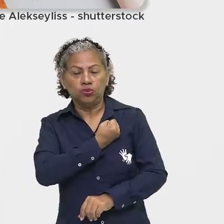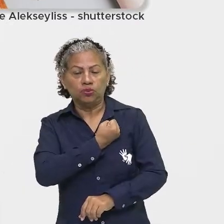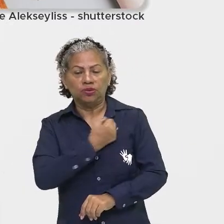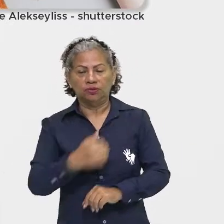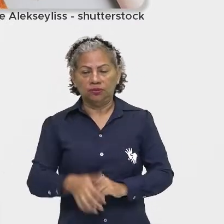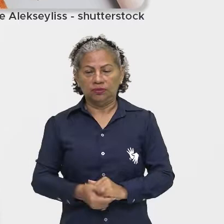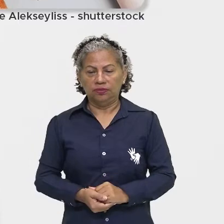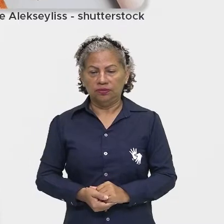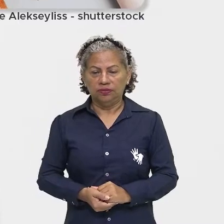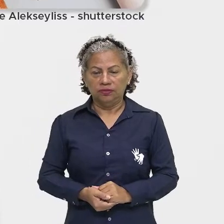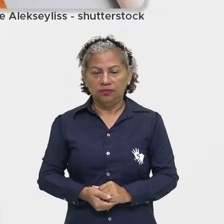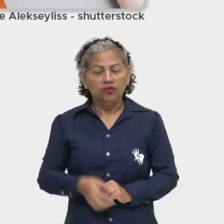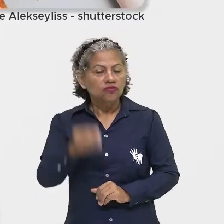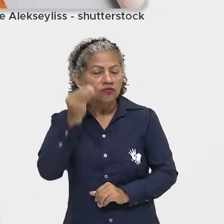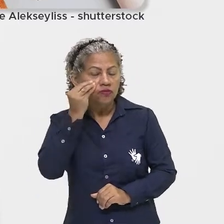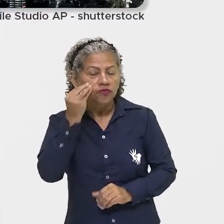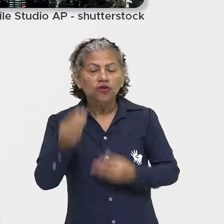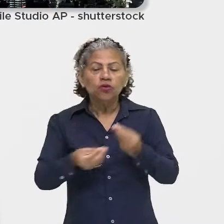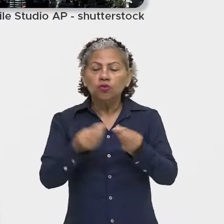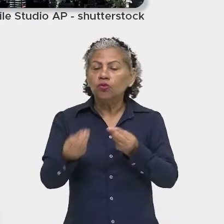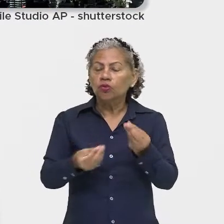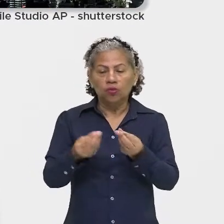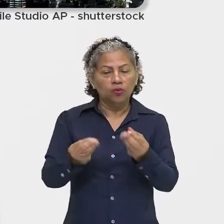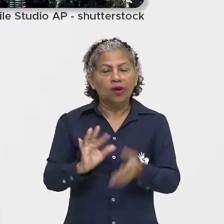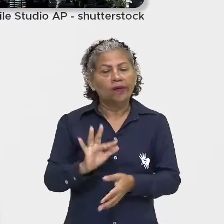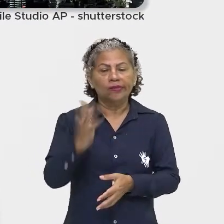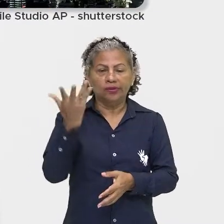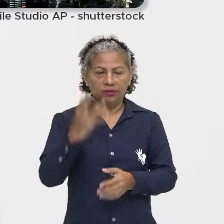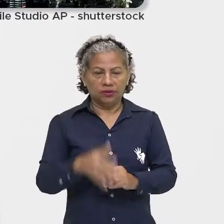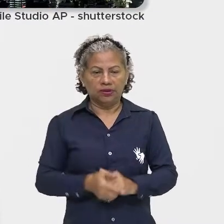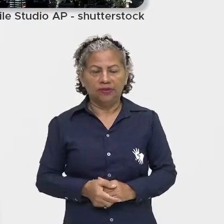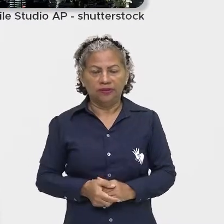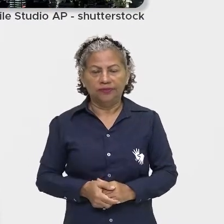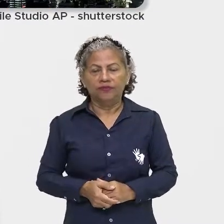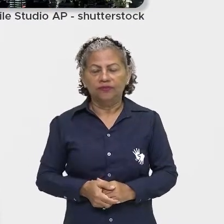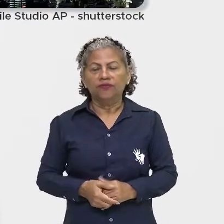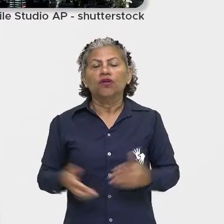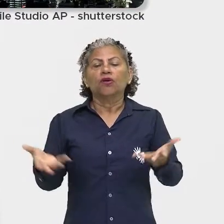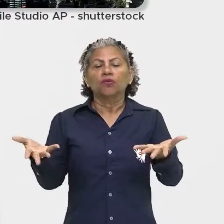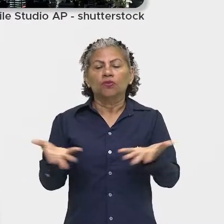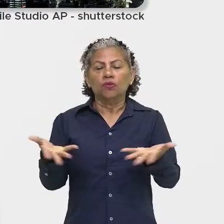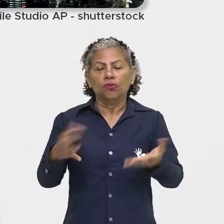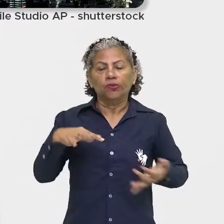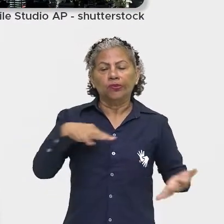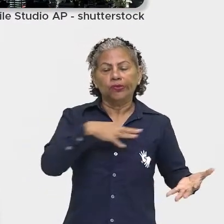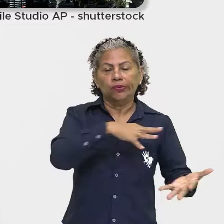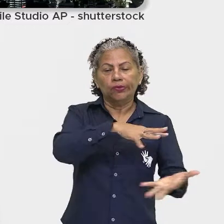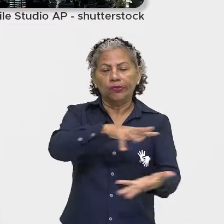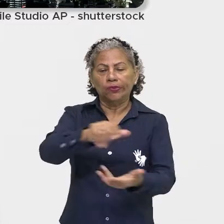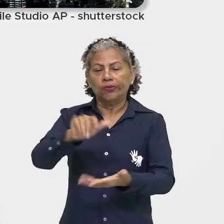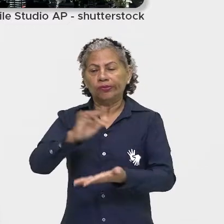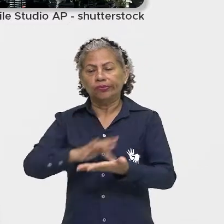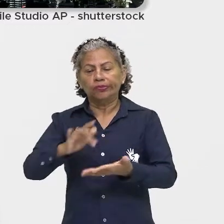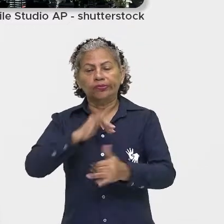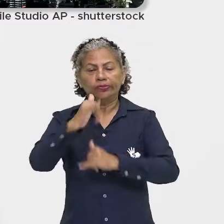que funciona então o mundo digital. Atualmente, o mundo digital vem ganhando cada vez